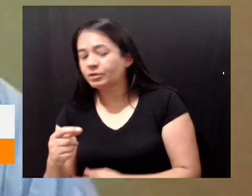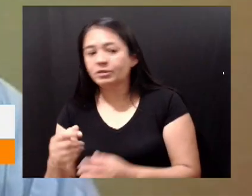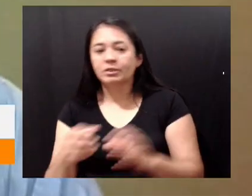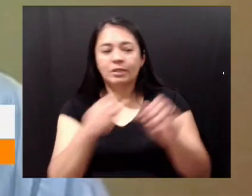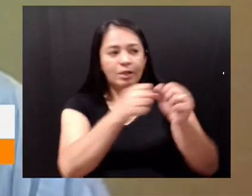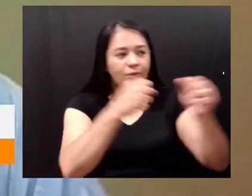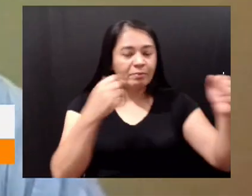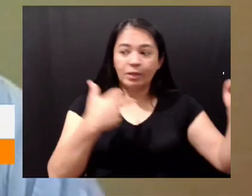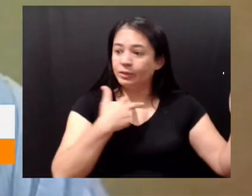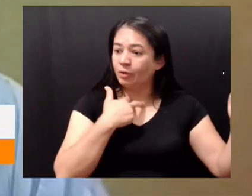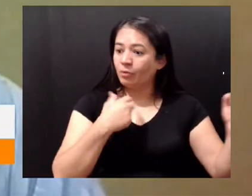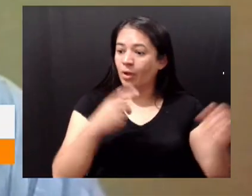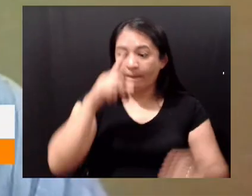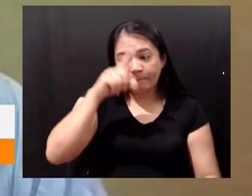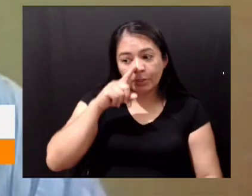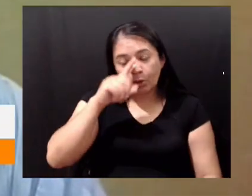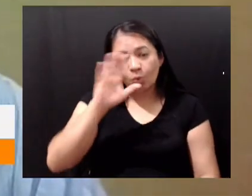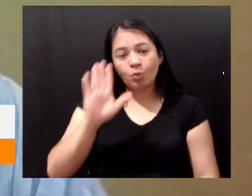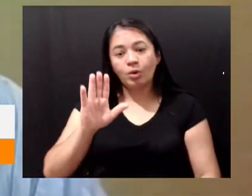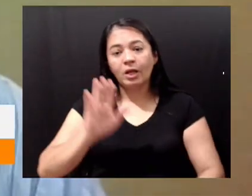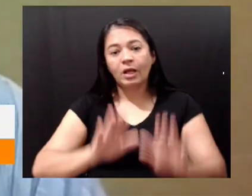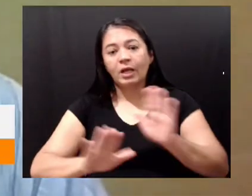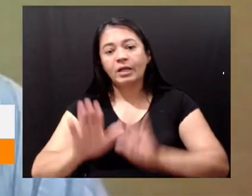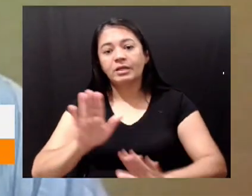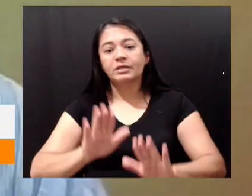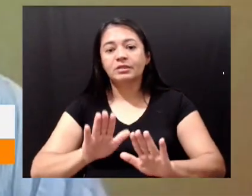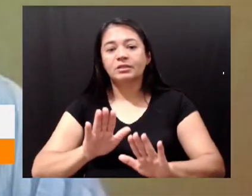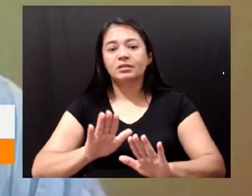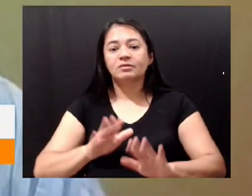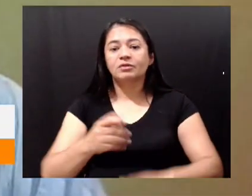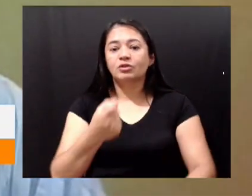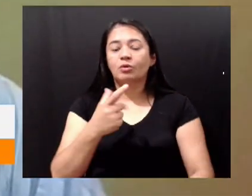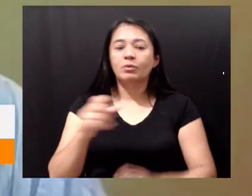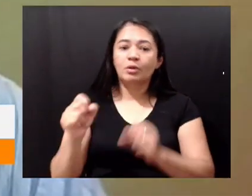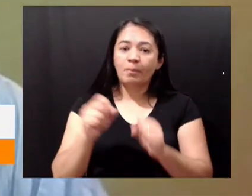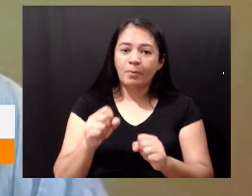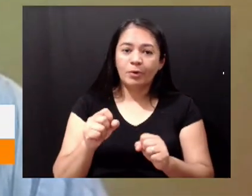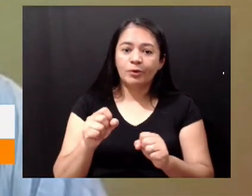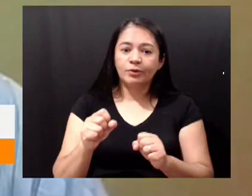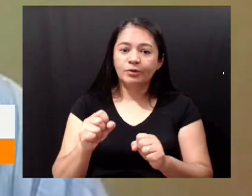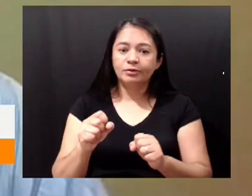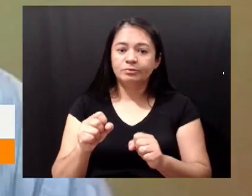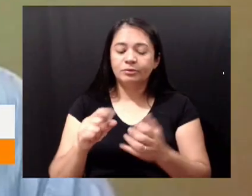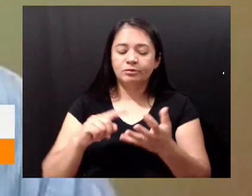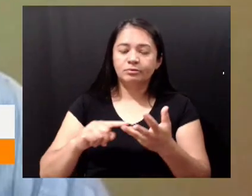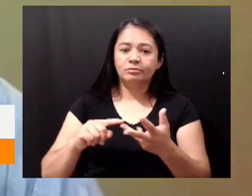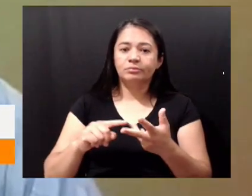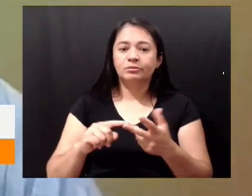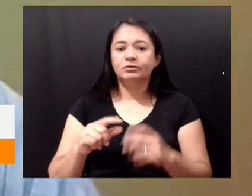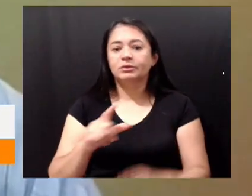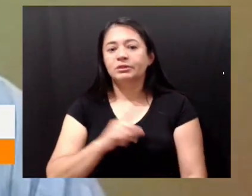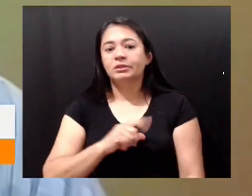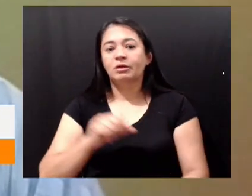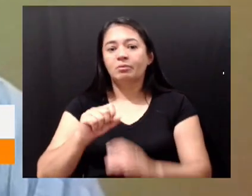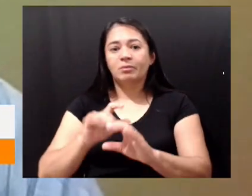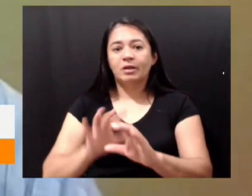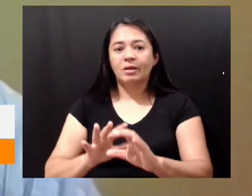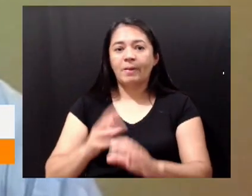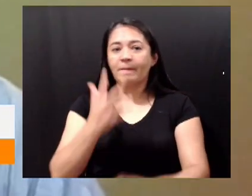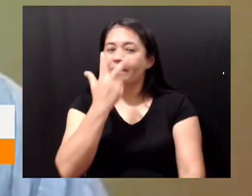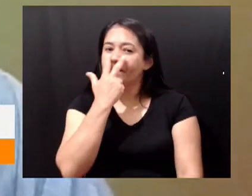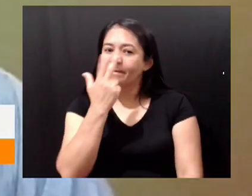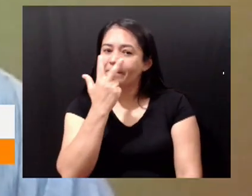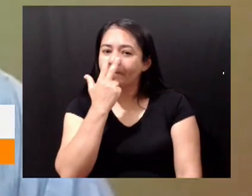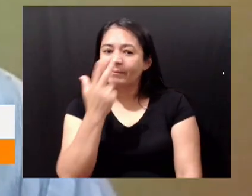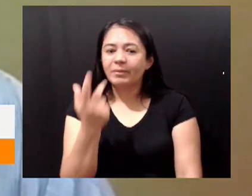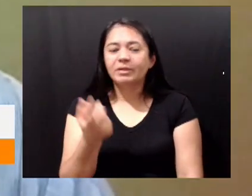Uhum. perigoso. Porque às vezes o comprimido ele pode ter uma draga, por exemplo, ele pode ter um aspecto que parece um doce,